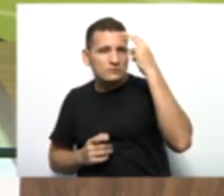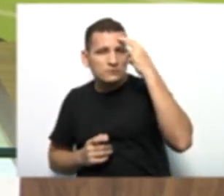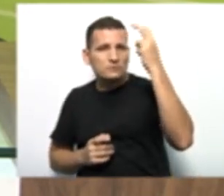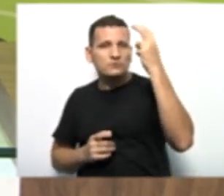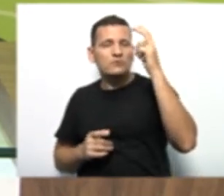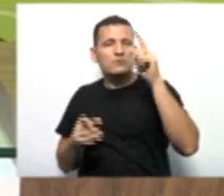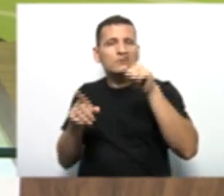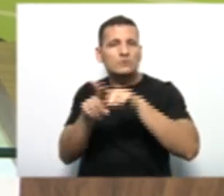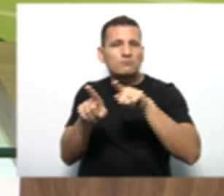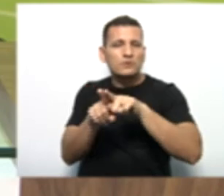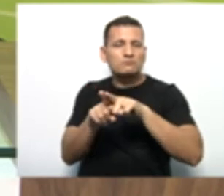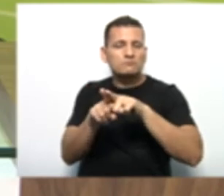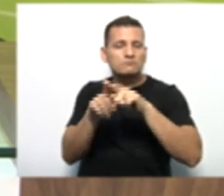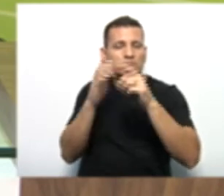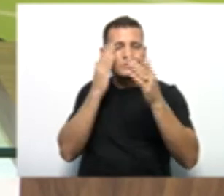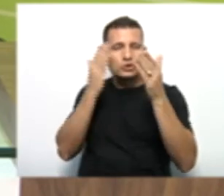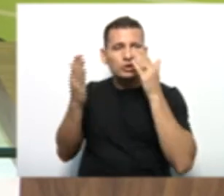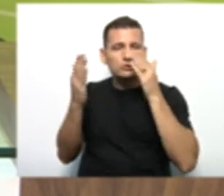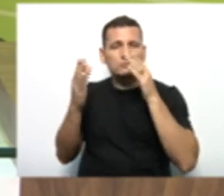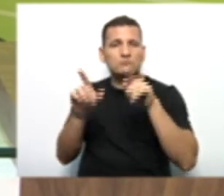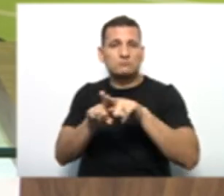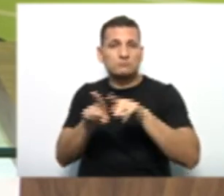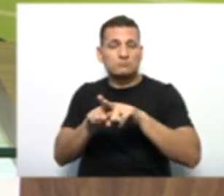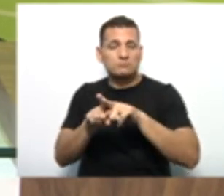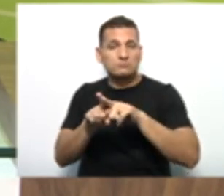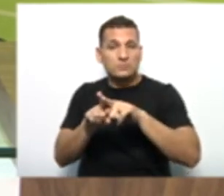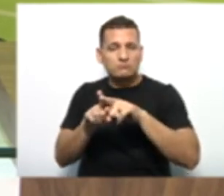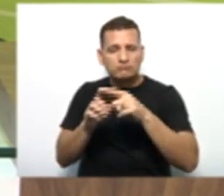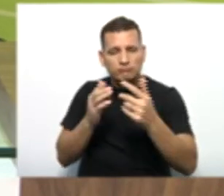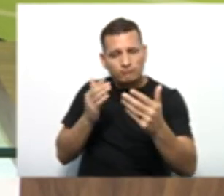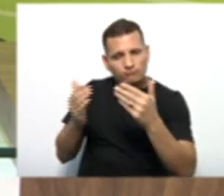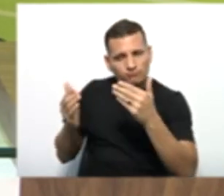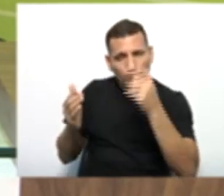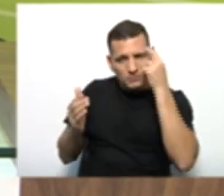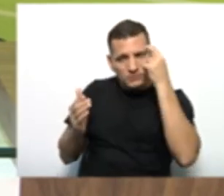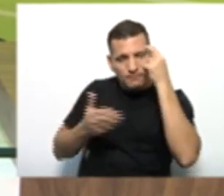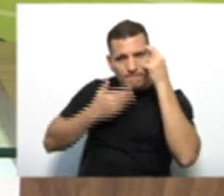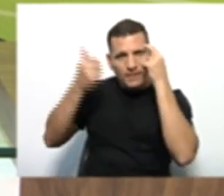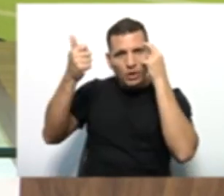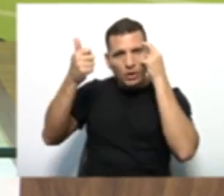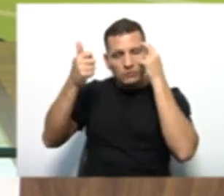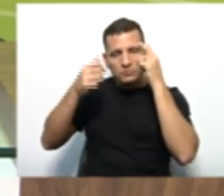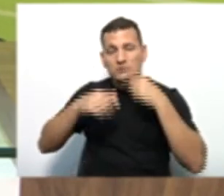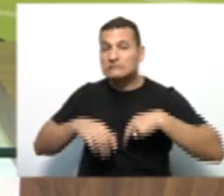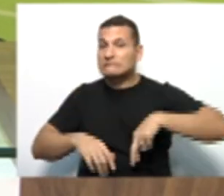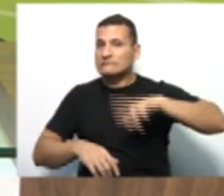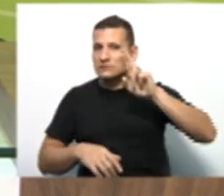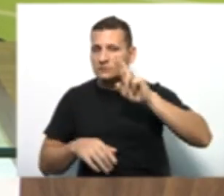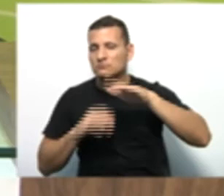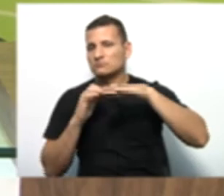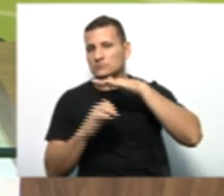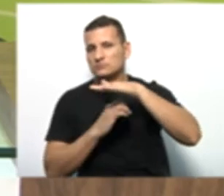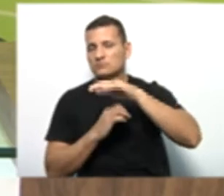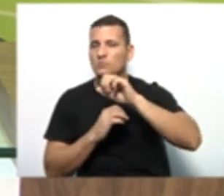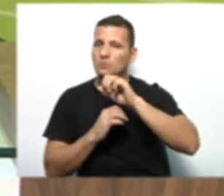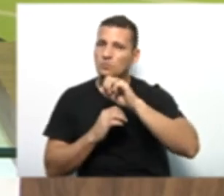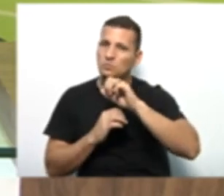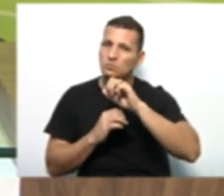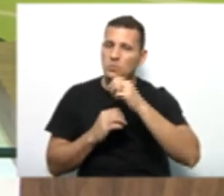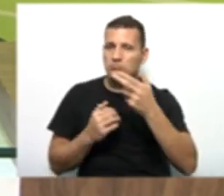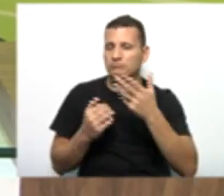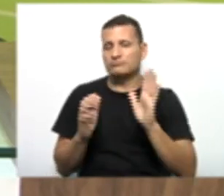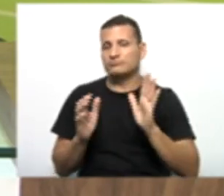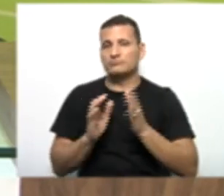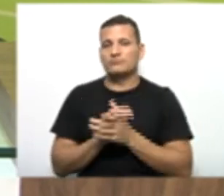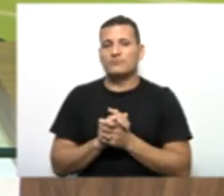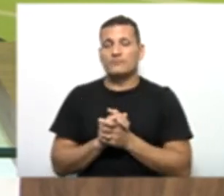que ele possa pensar nas melhores soluções para a empresa ou para o órgão que ele está atuando. A espiritualidade,